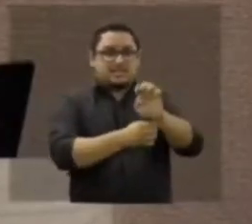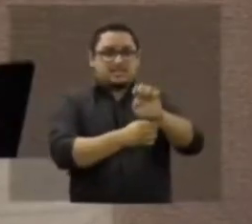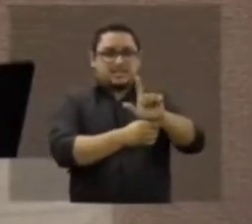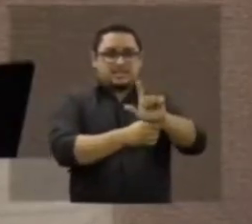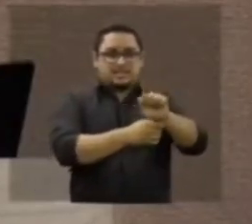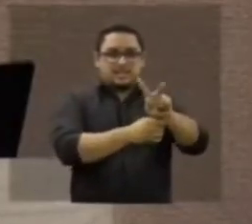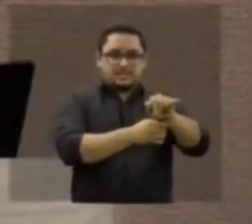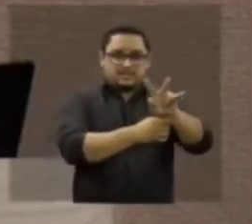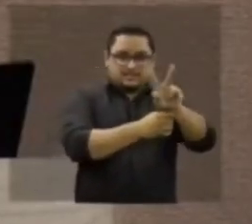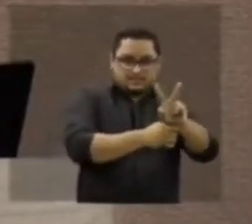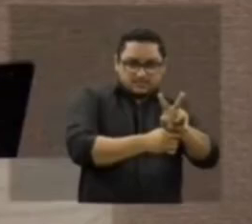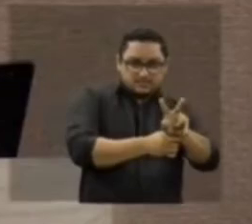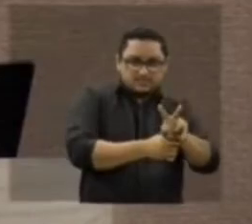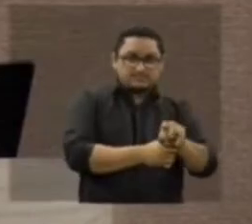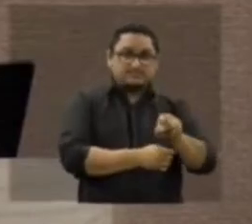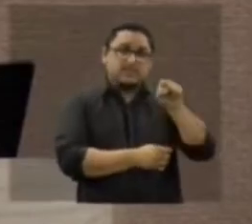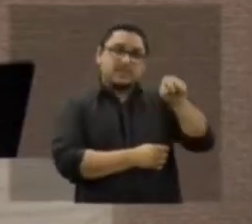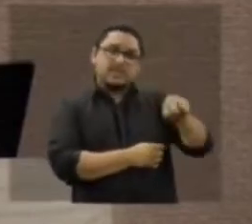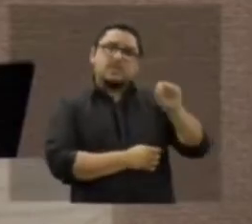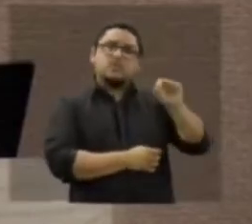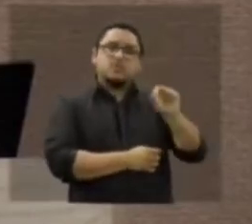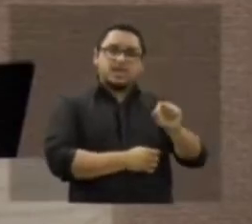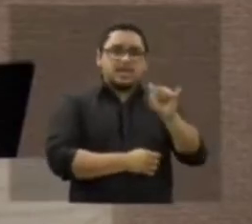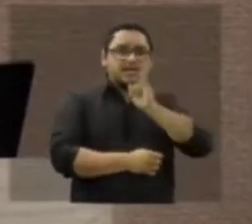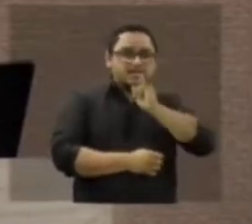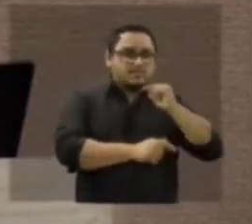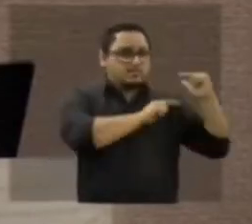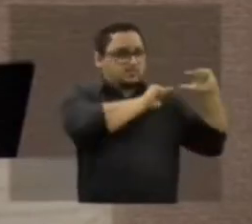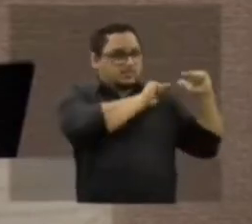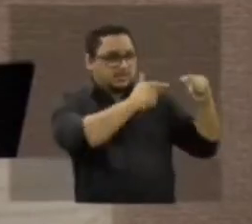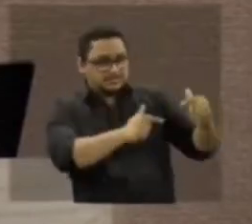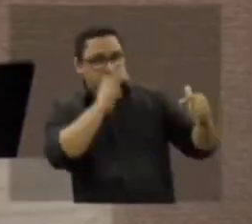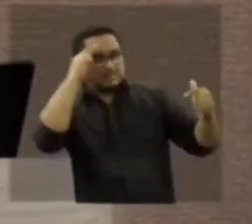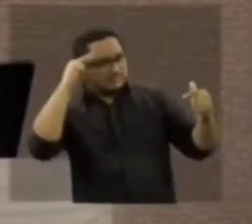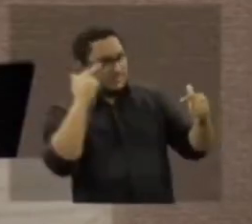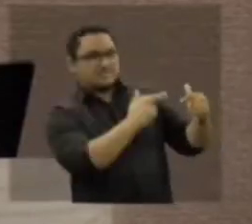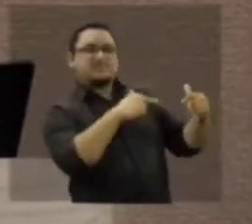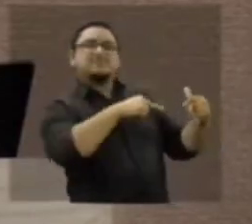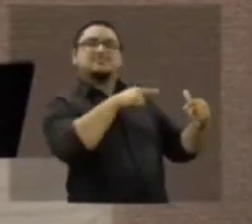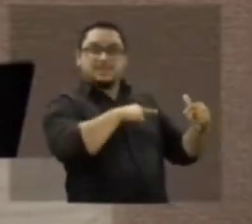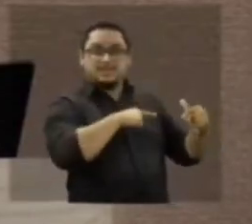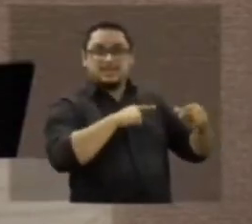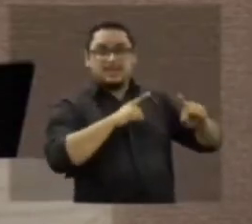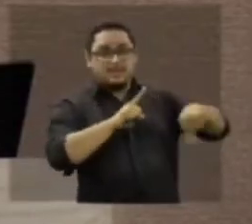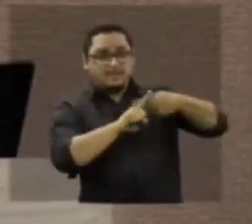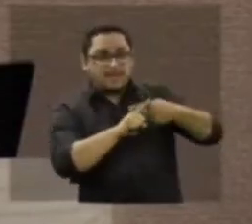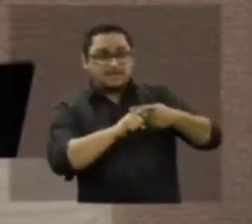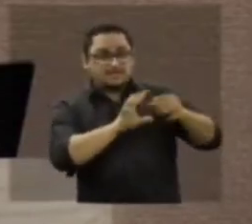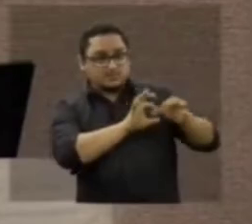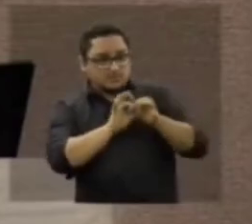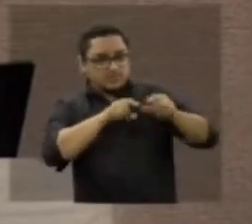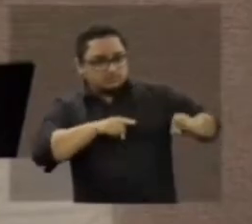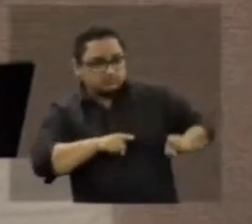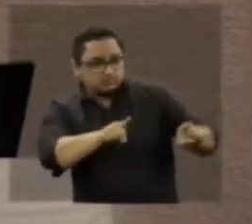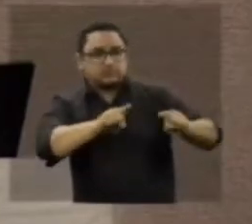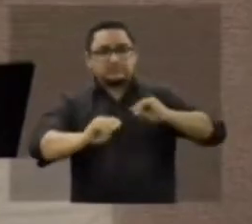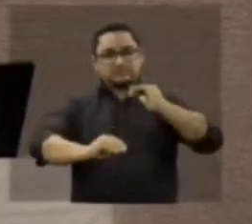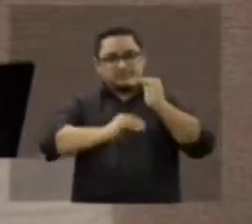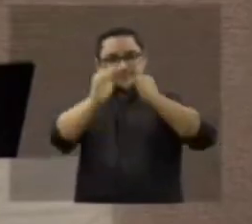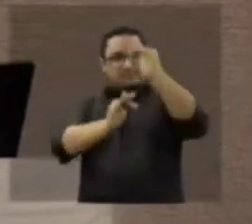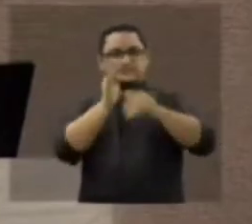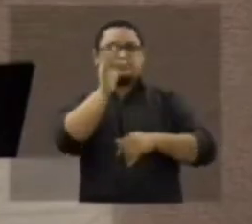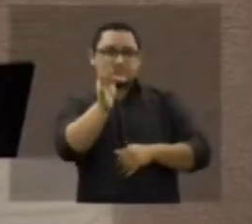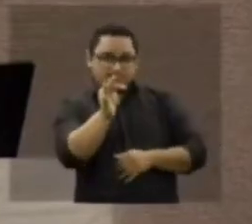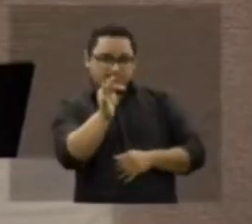que o respeito pela tradição pode coexistir harmoniosamente com uma visão Progressista para o